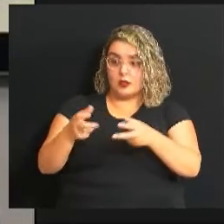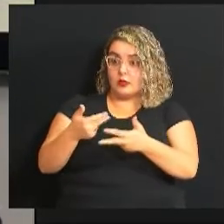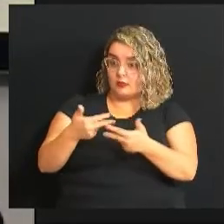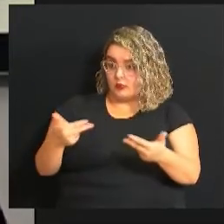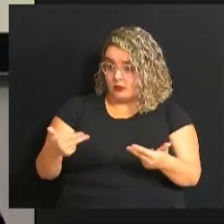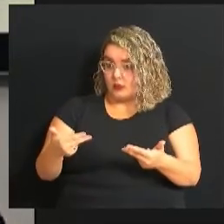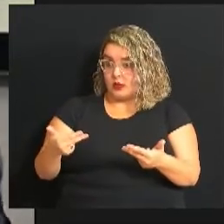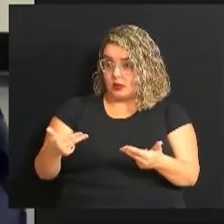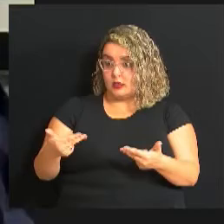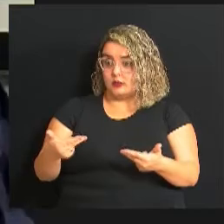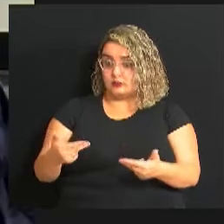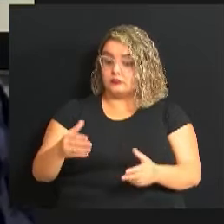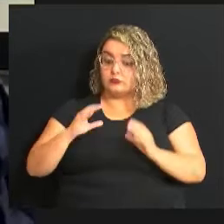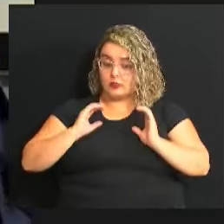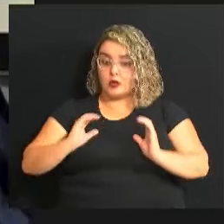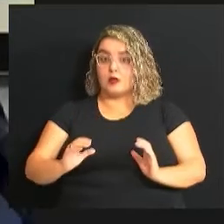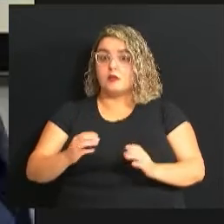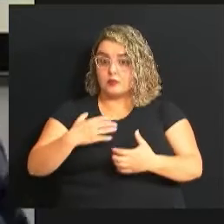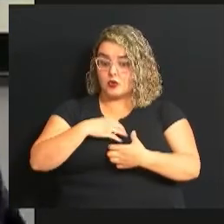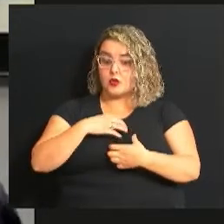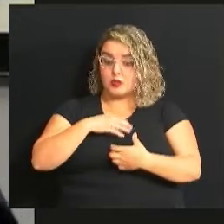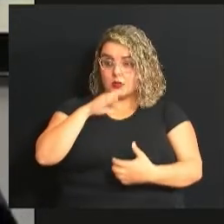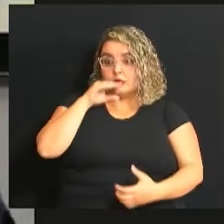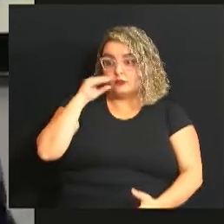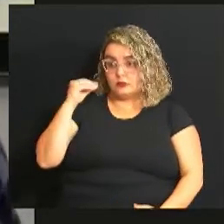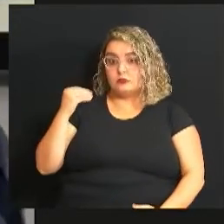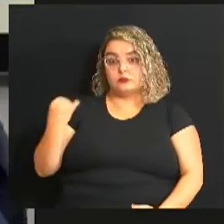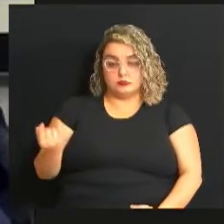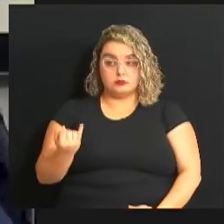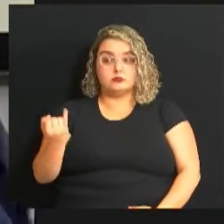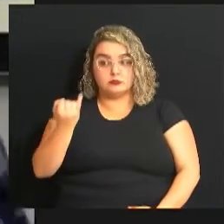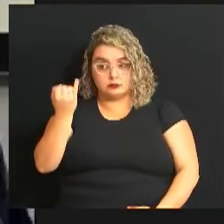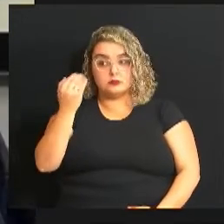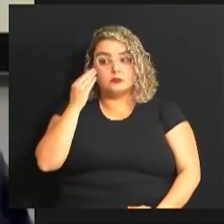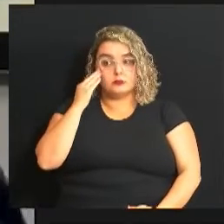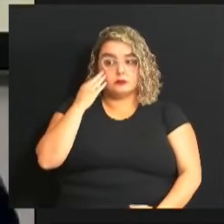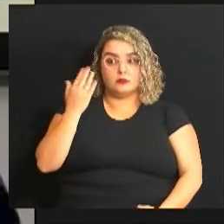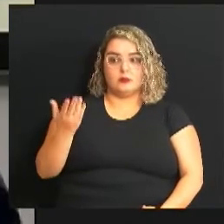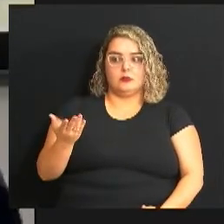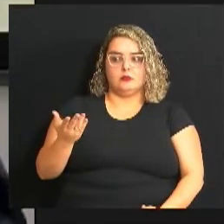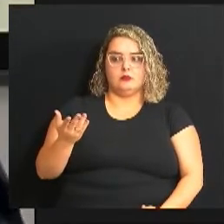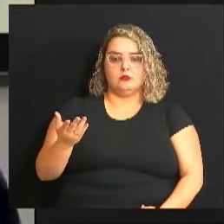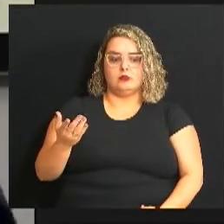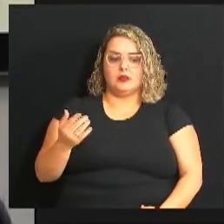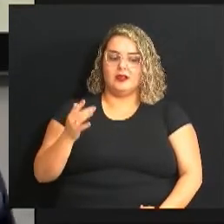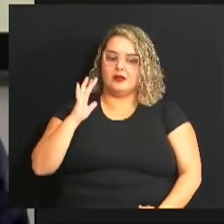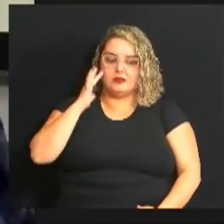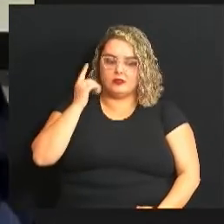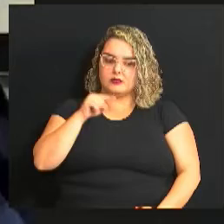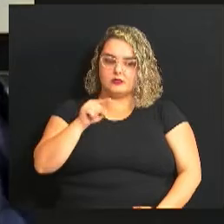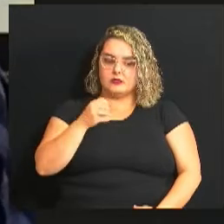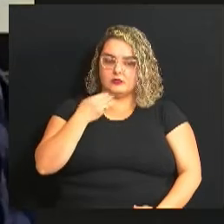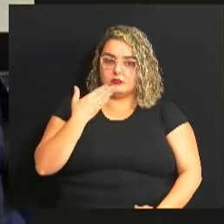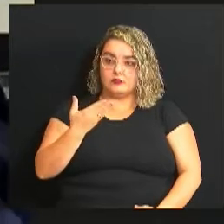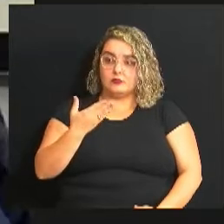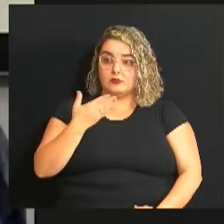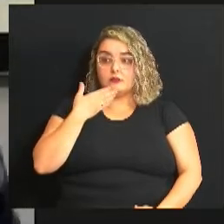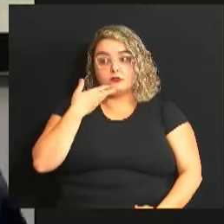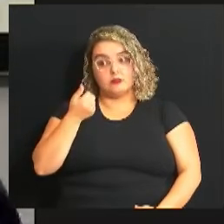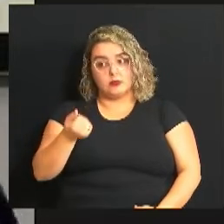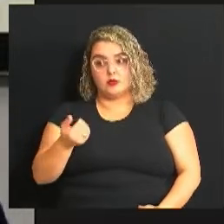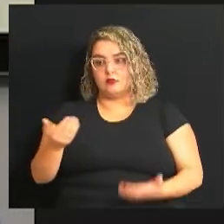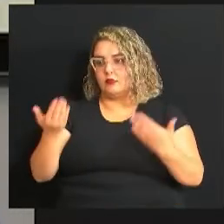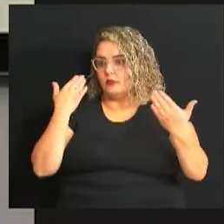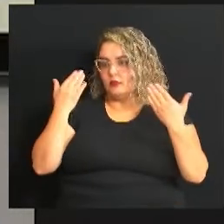do comportamento, do sentimento do adolescente, e que são muito importantes para a gente entender. Putz, eu acho que ele não está bem. É melhor eu encaminhar ele para um psicólogo, ou